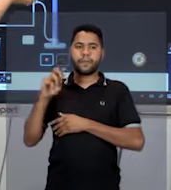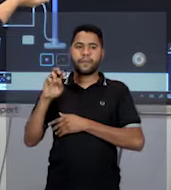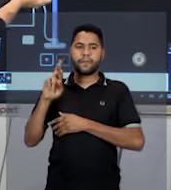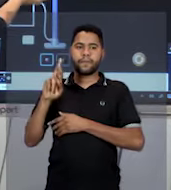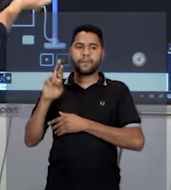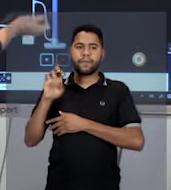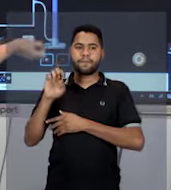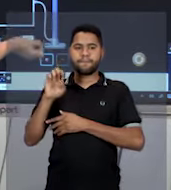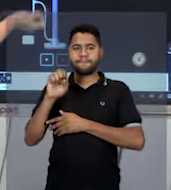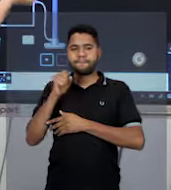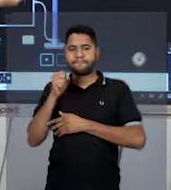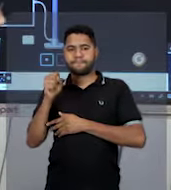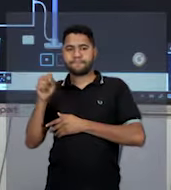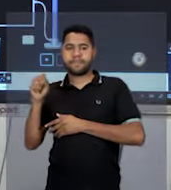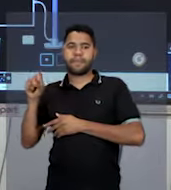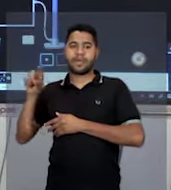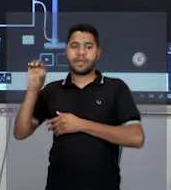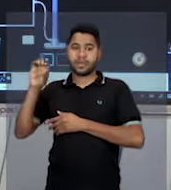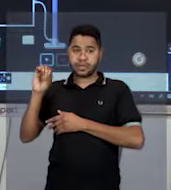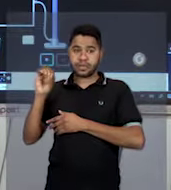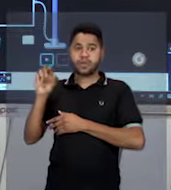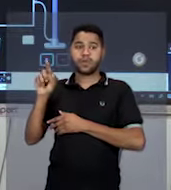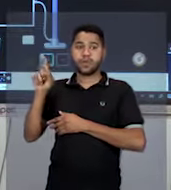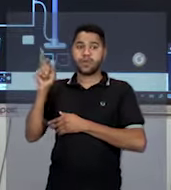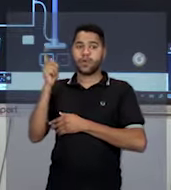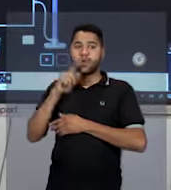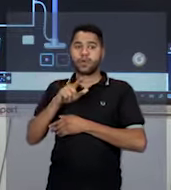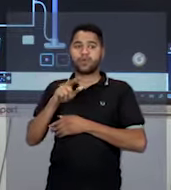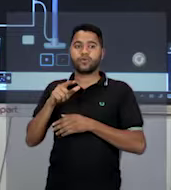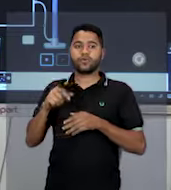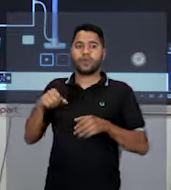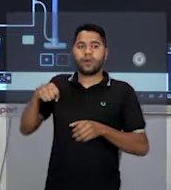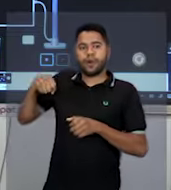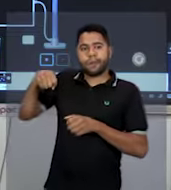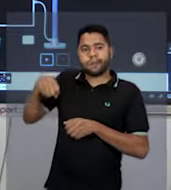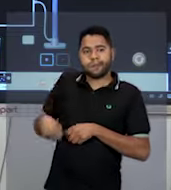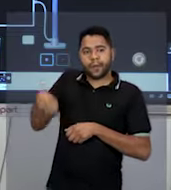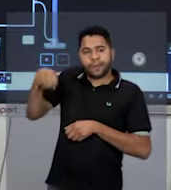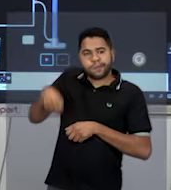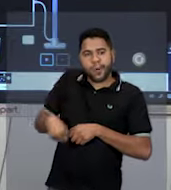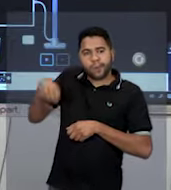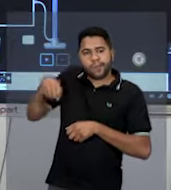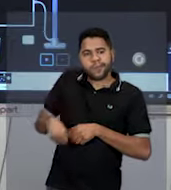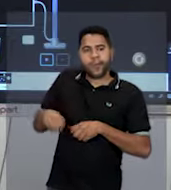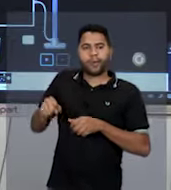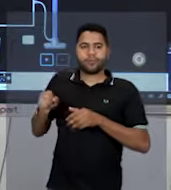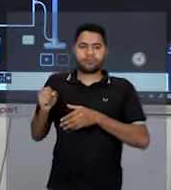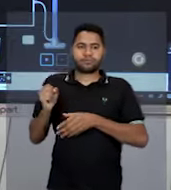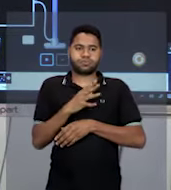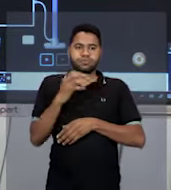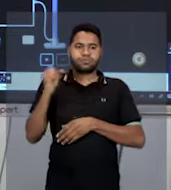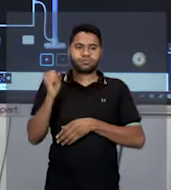E aqui nessa bombinha eu consigo injetar gás dentro do meu recipiente.